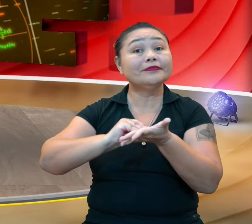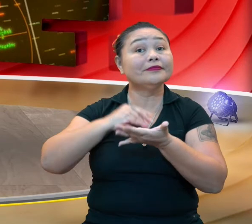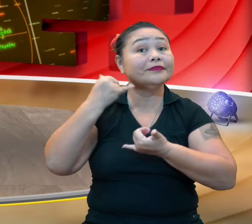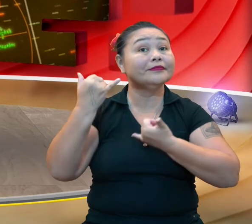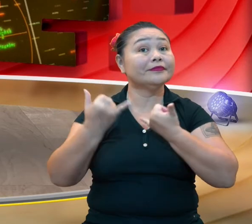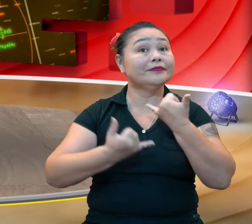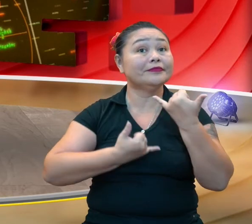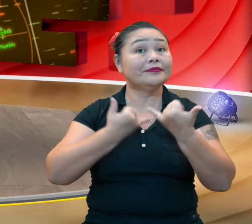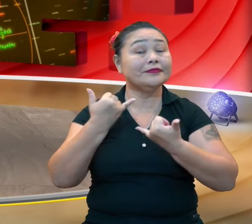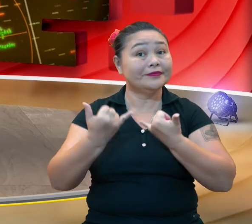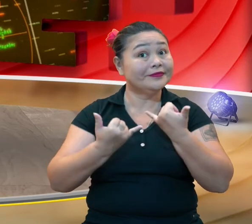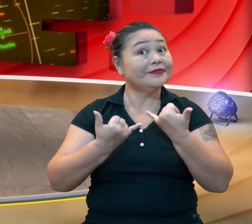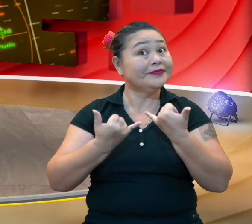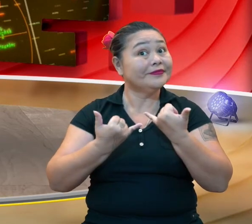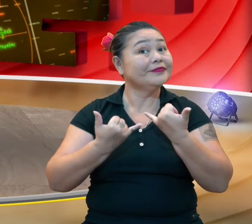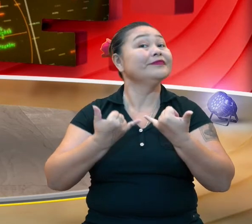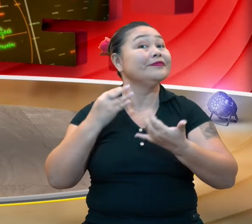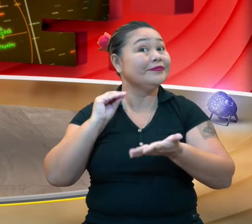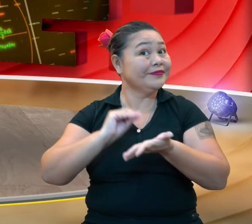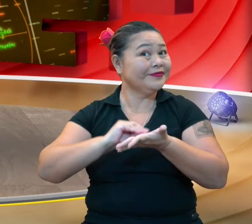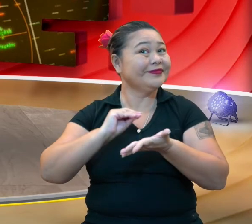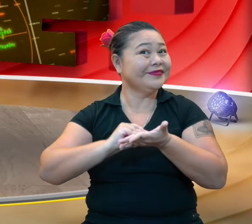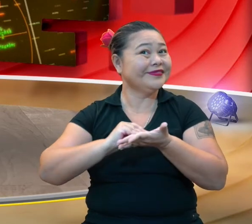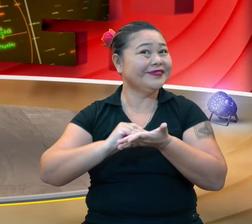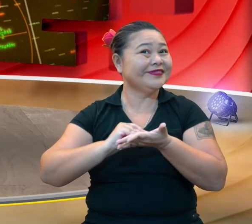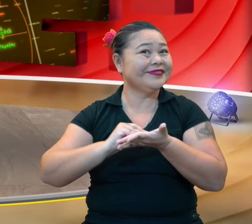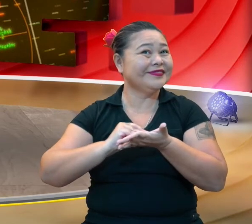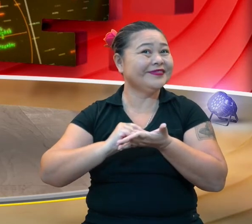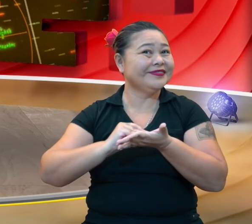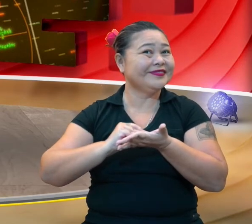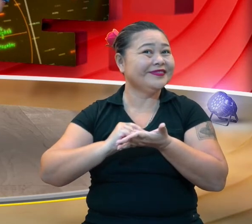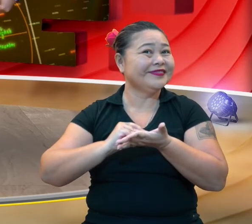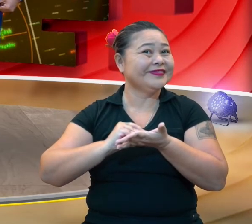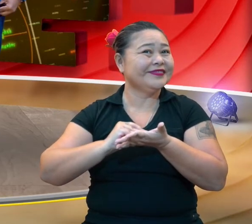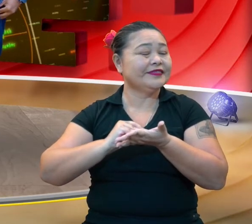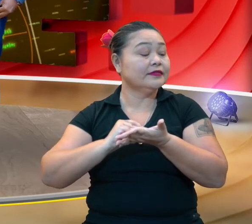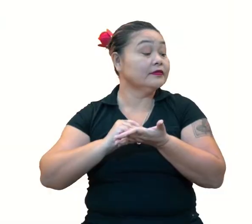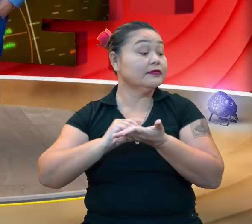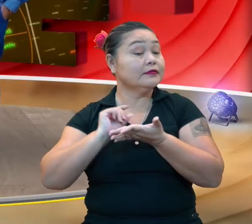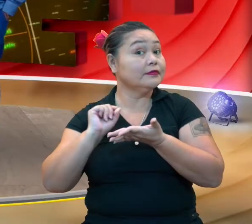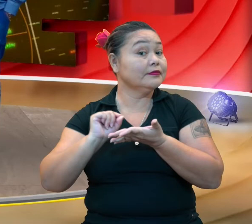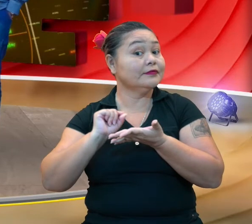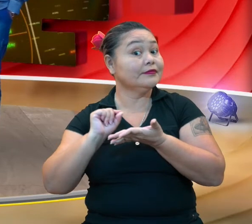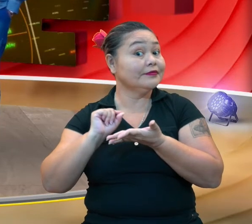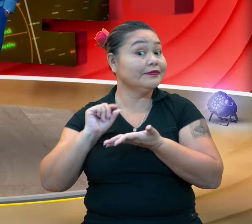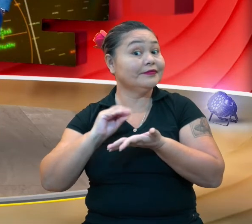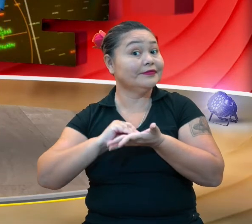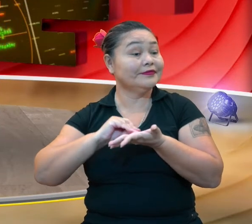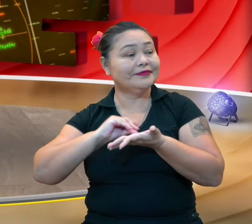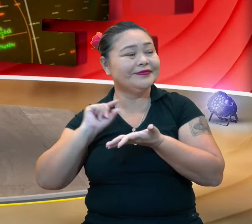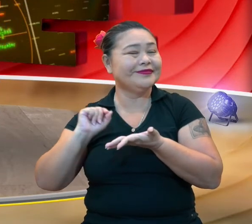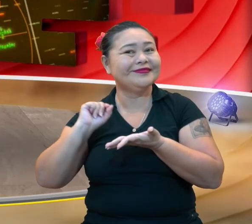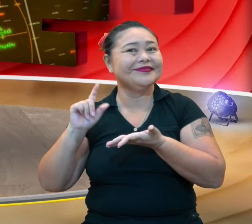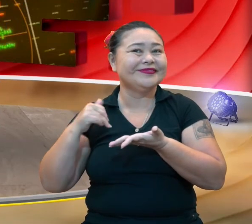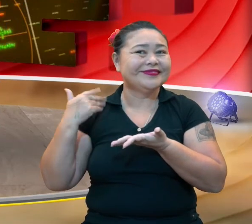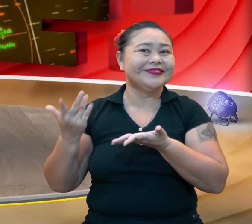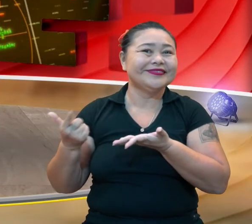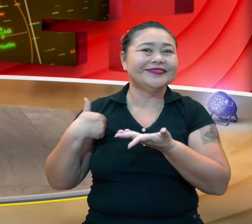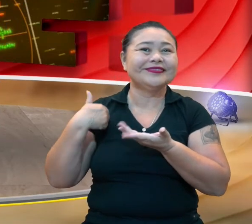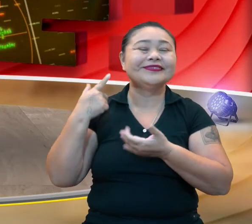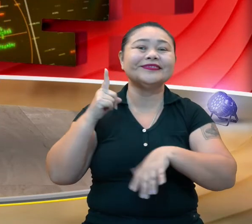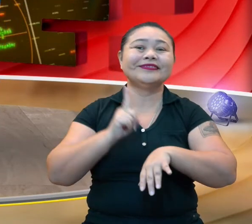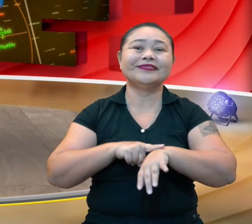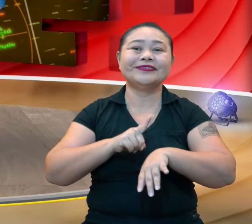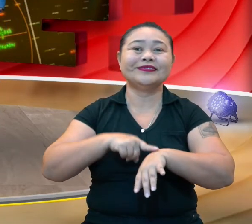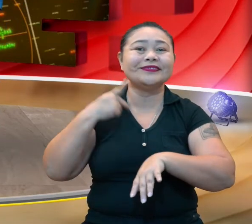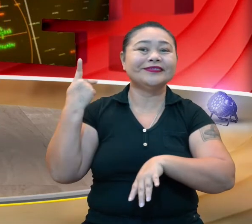Brincar com os... Como é que é? O que tá faltando nele? O que faltou? Brincando com os números? Agora é hora